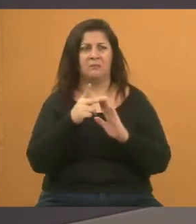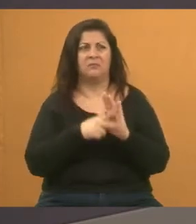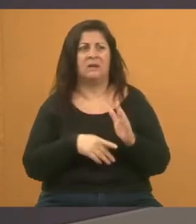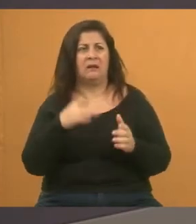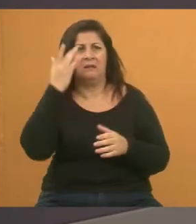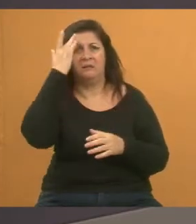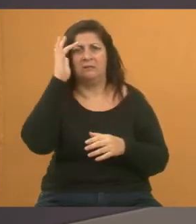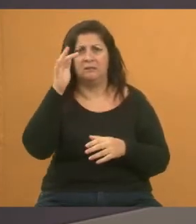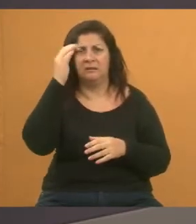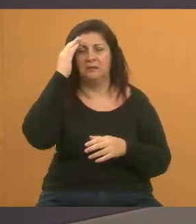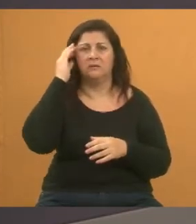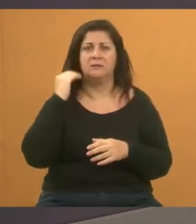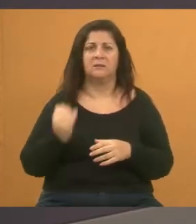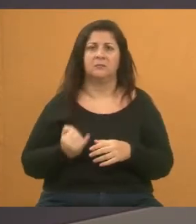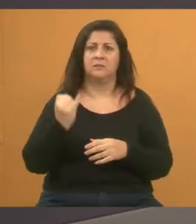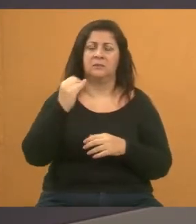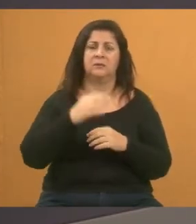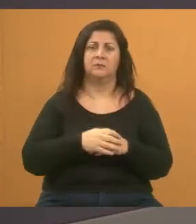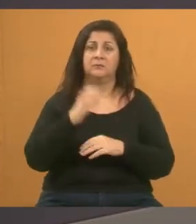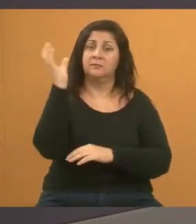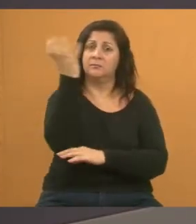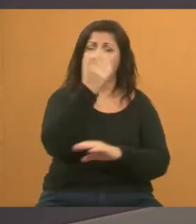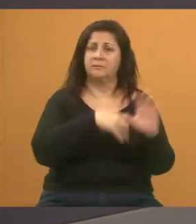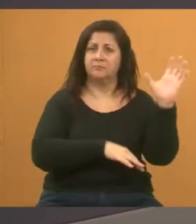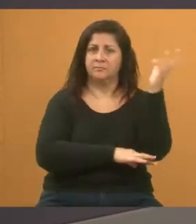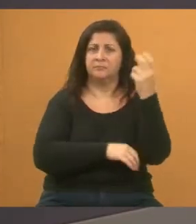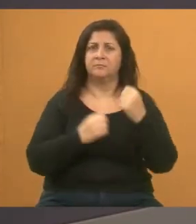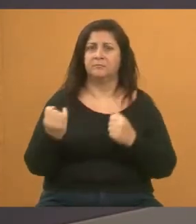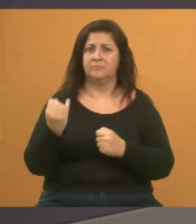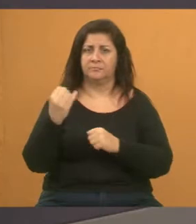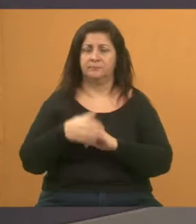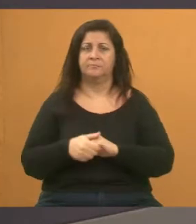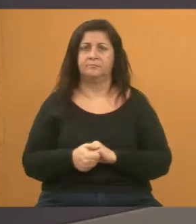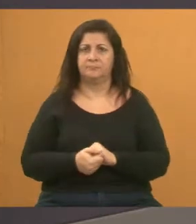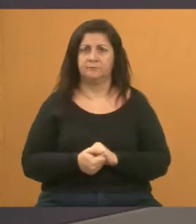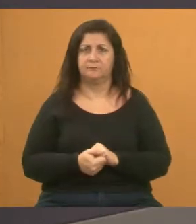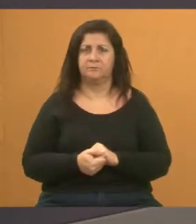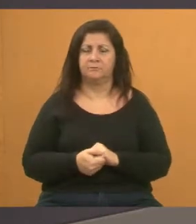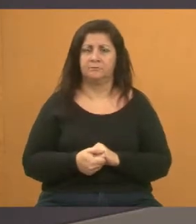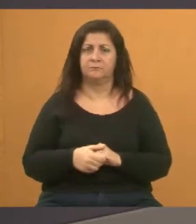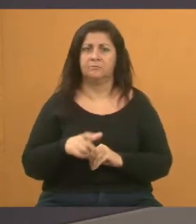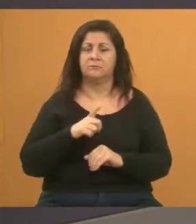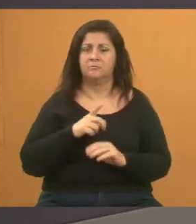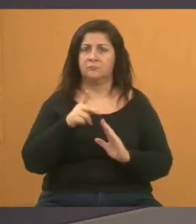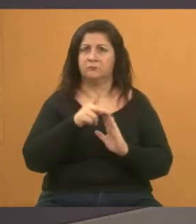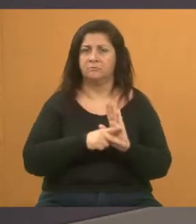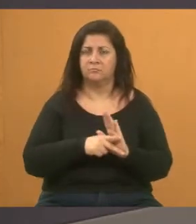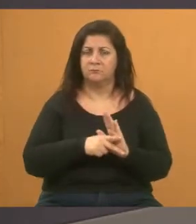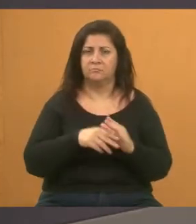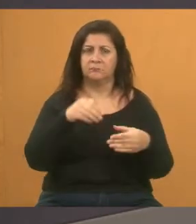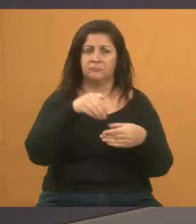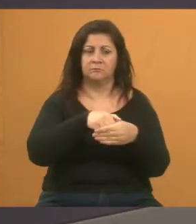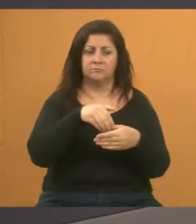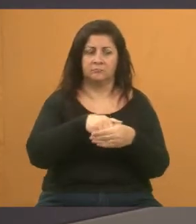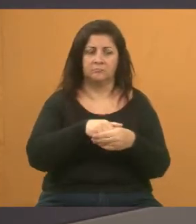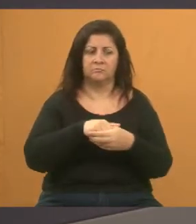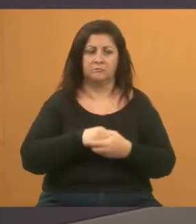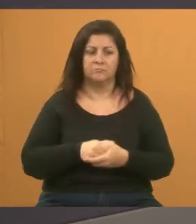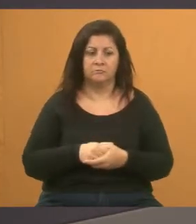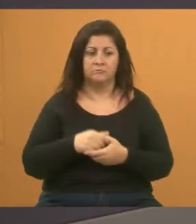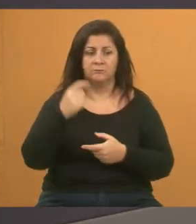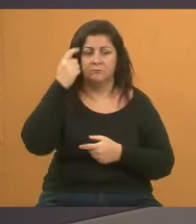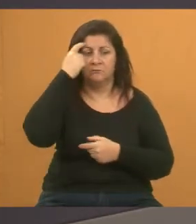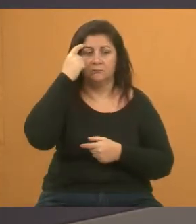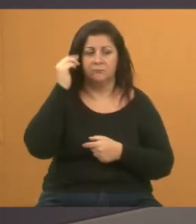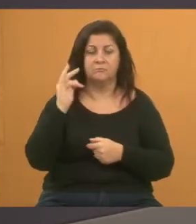consegue entender a importância. E o meio ambiente é muito importante. Tem projetos que a gente às vezes vota pensando no